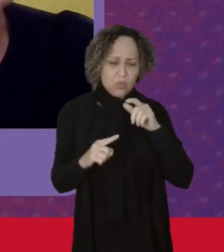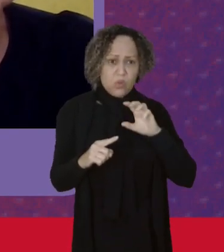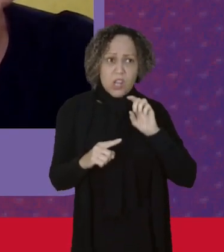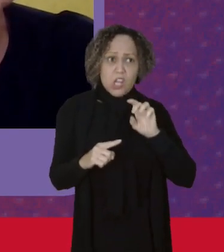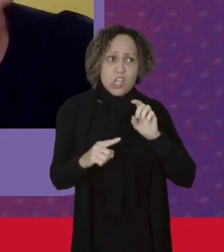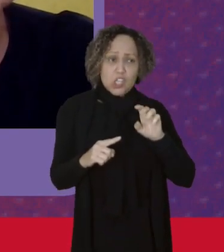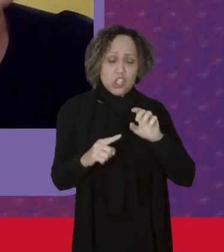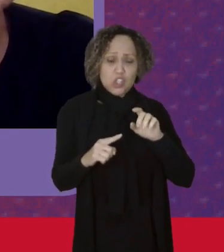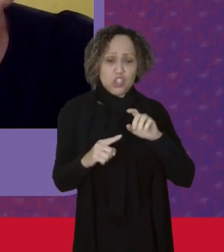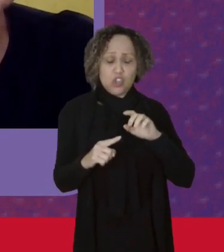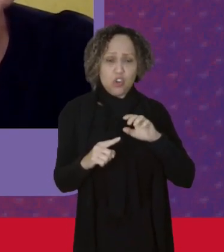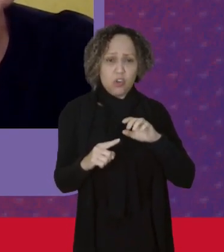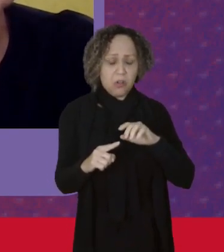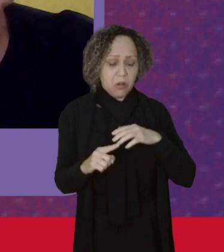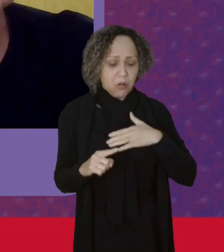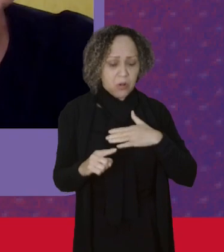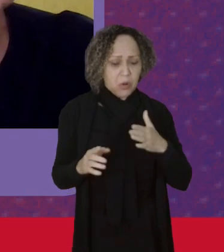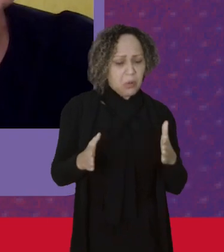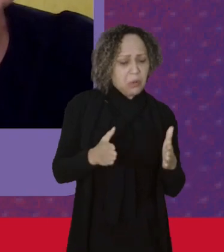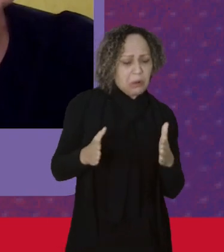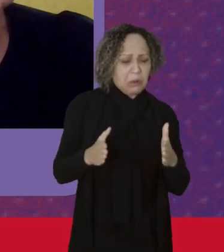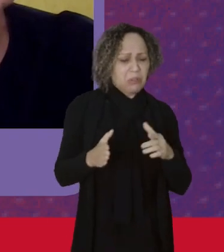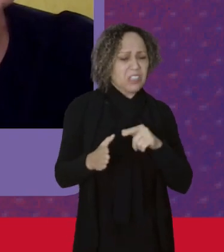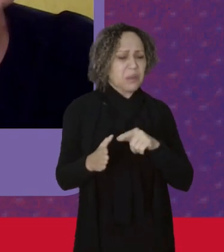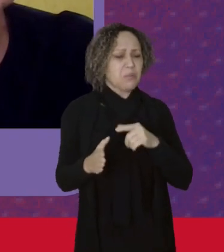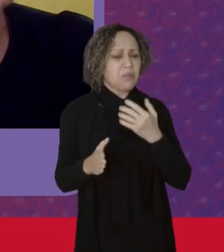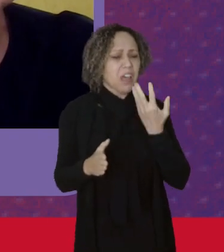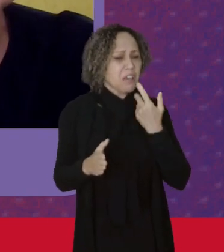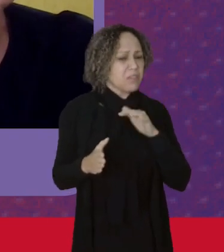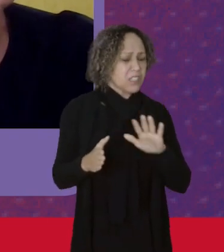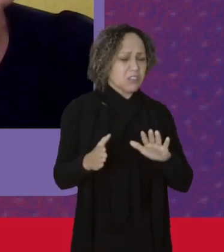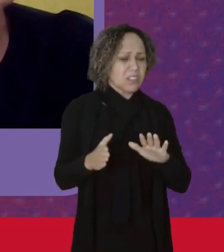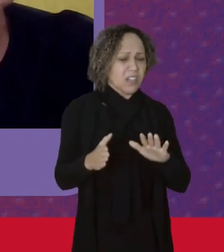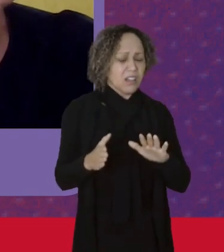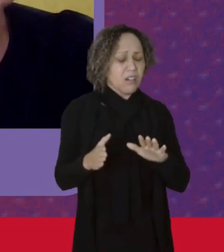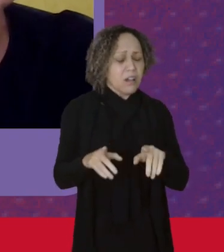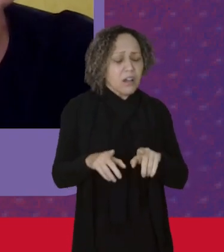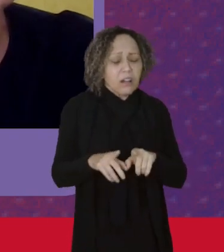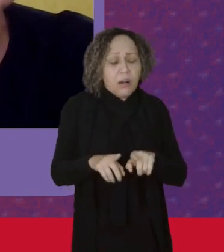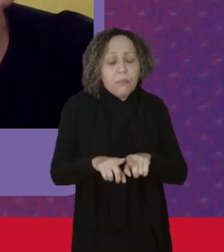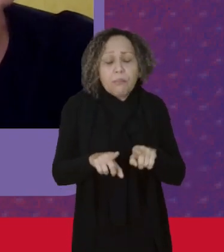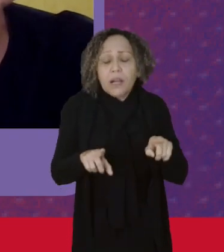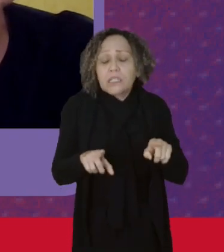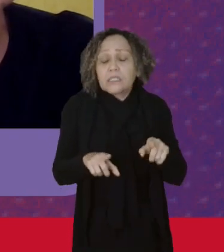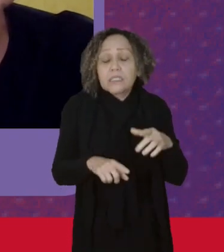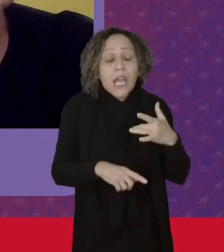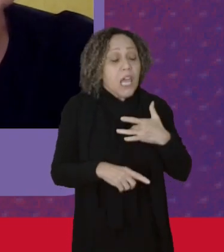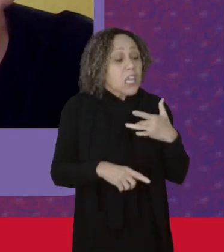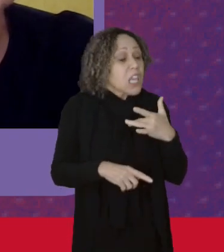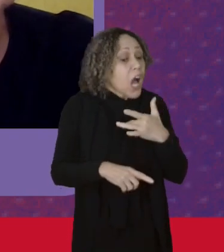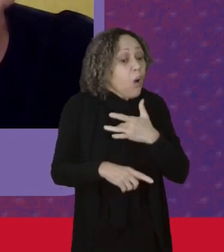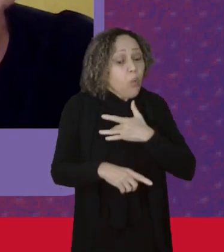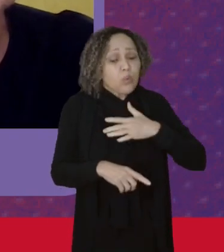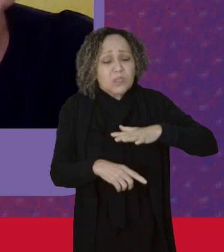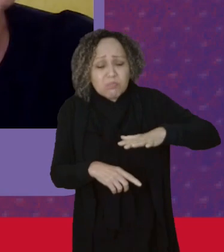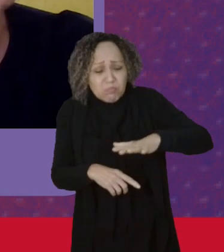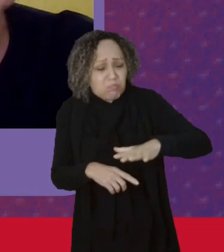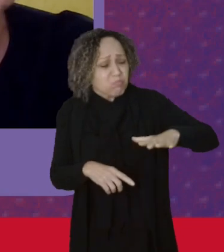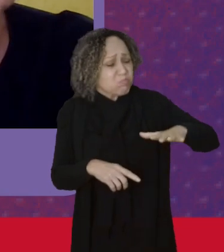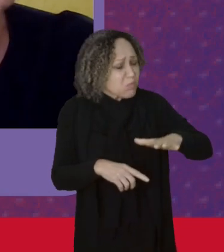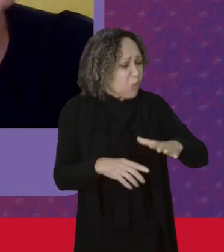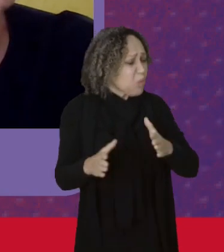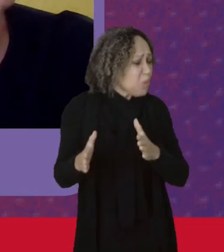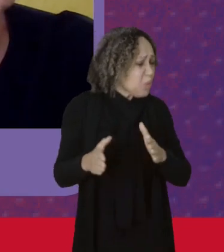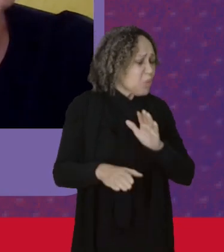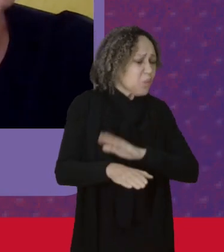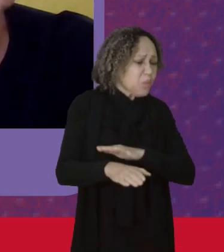durante a vida inteira, né? Se trata de saúde integral, em todos os momentos da vida. Entretanto, né, tão